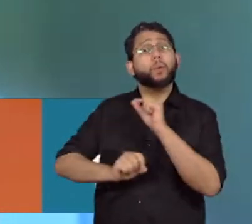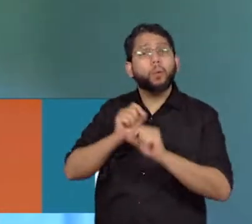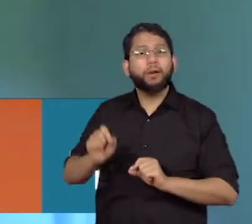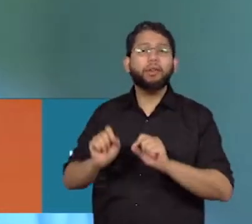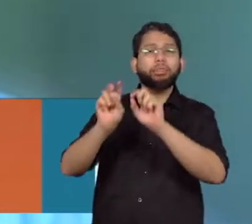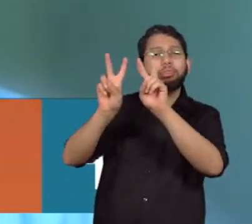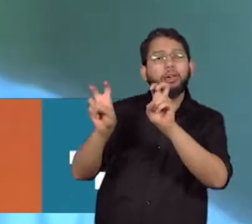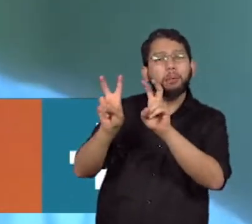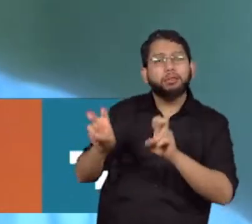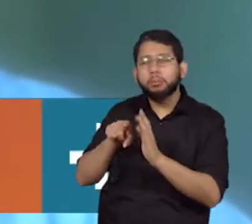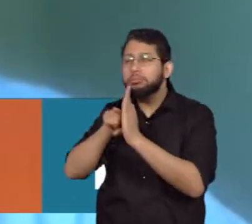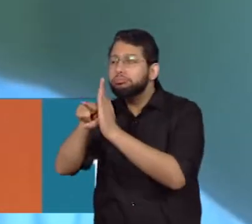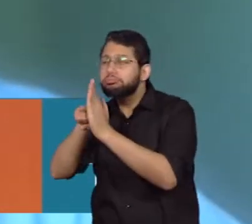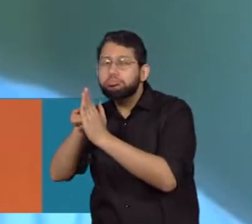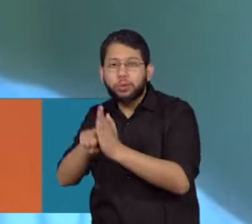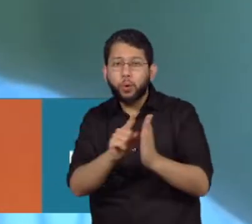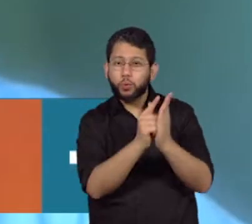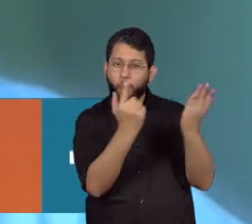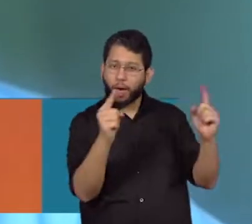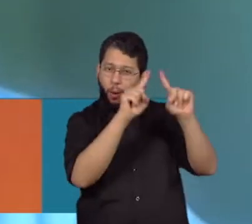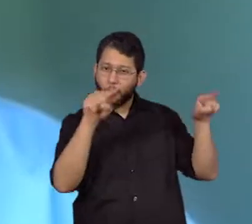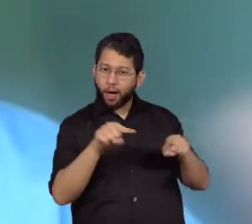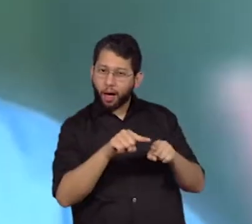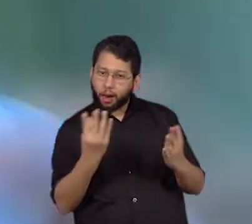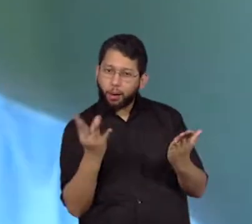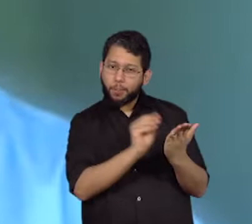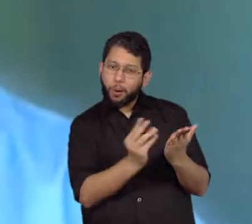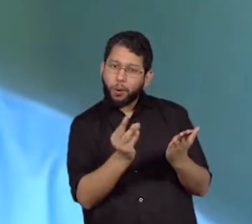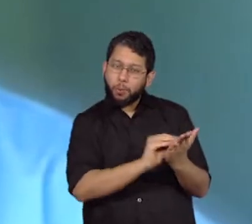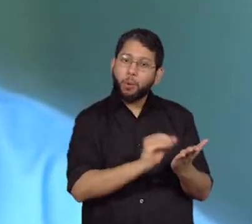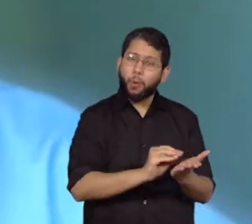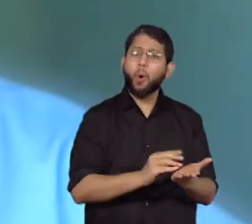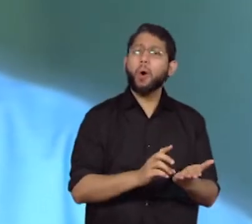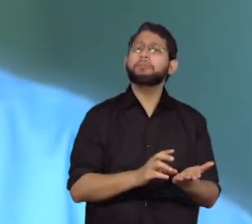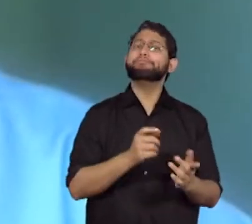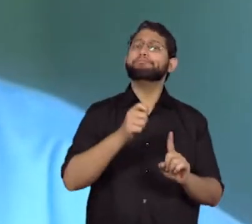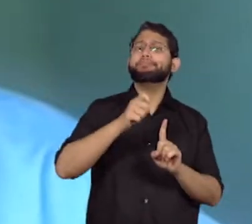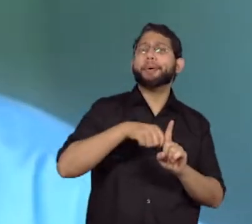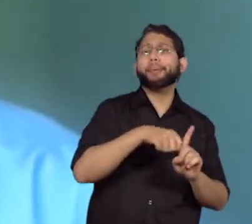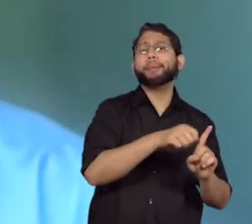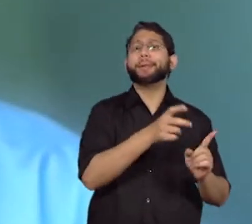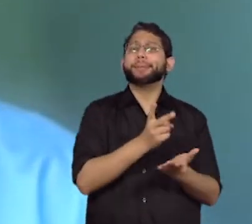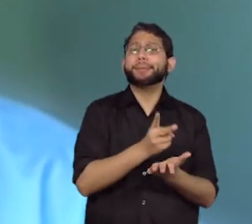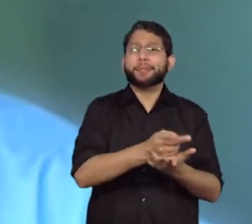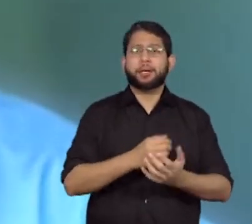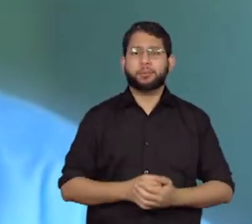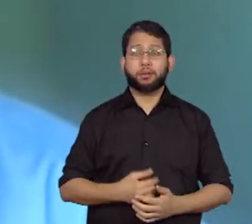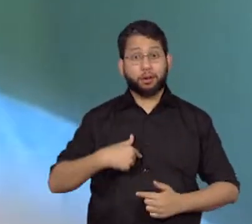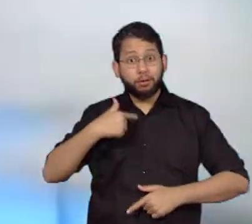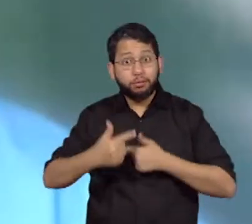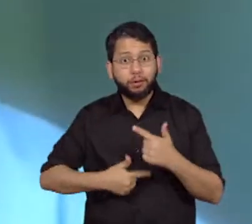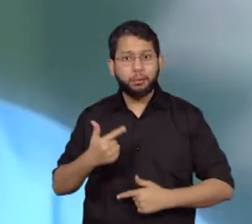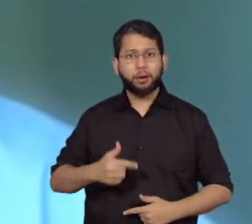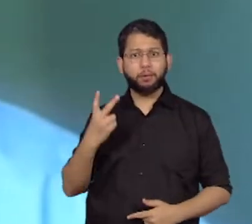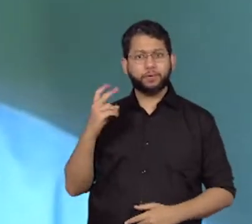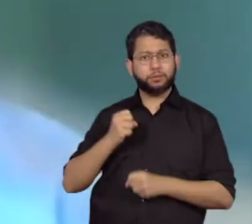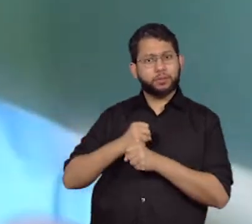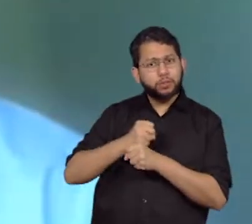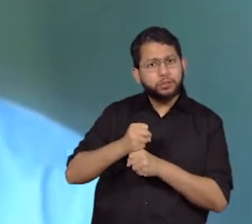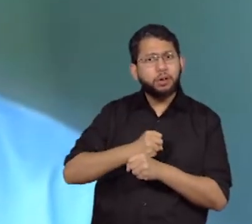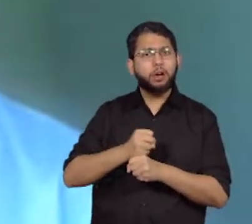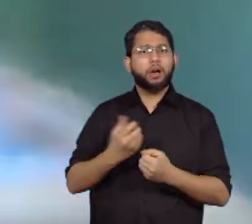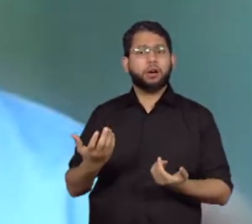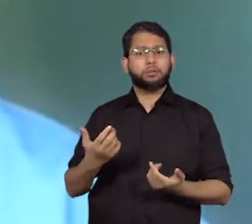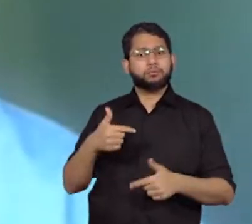alguns casos que aconteceram aí ao longo desses quase 20 anos já que eu trabalho como jornalista, colunista,